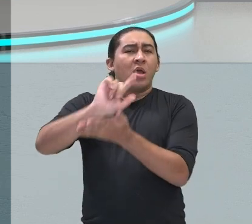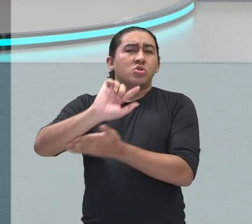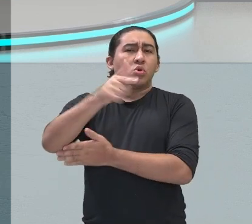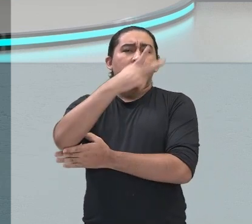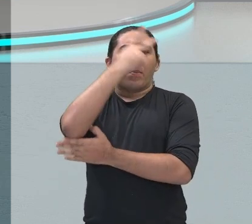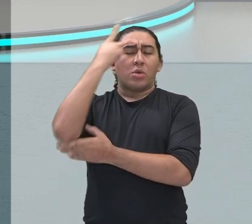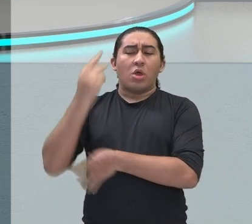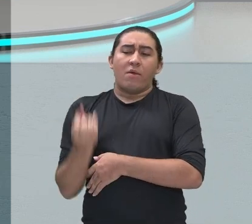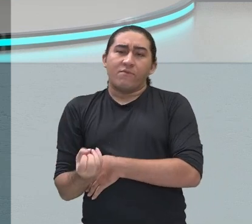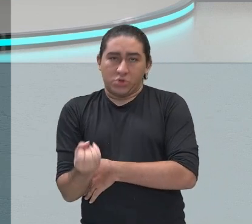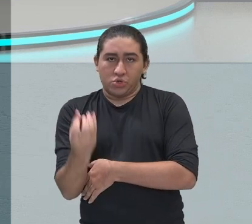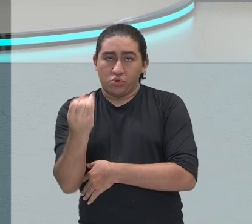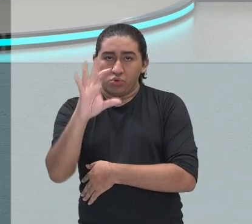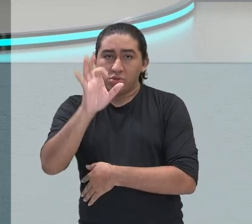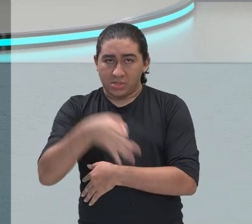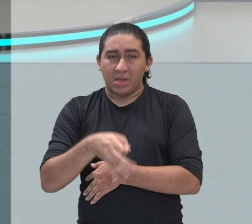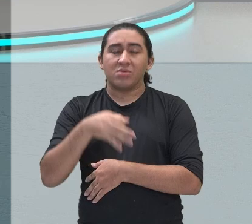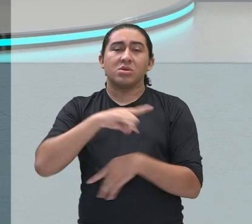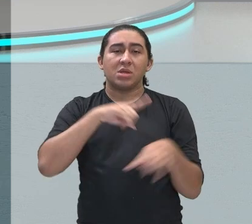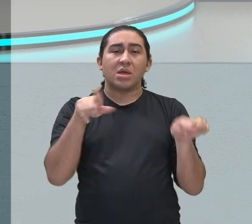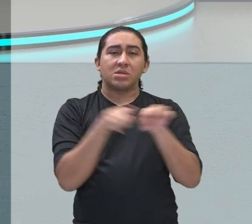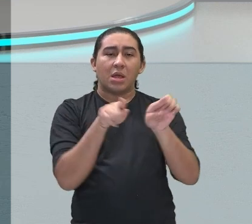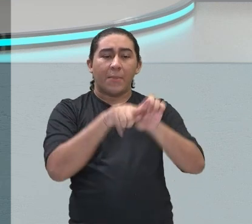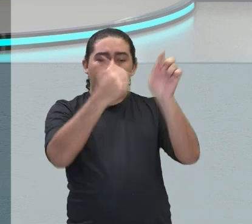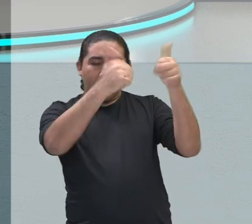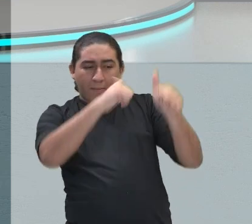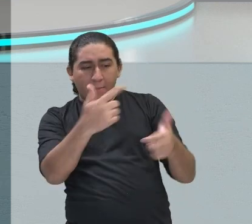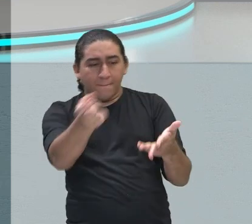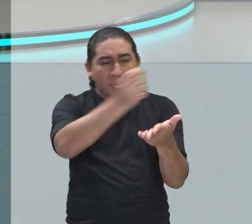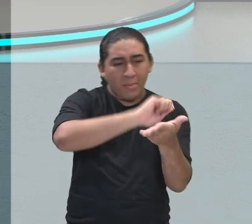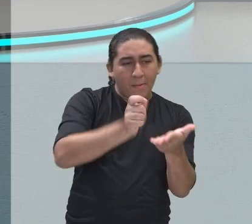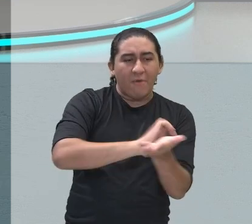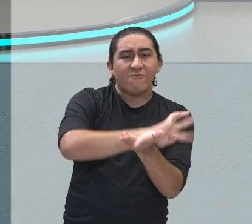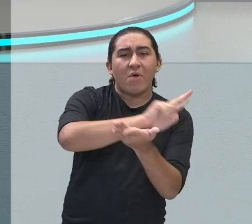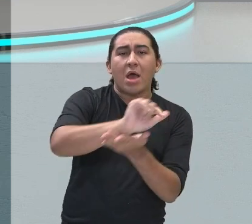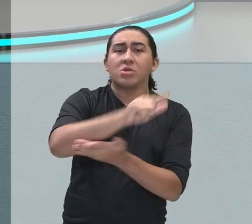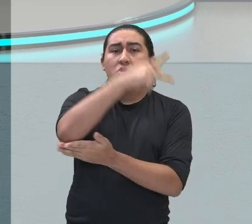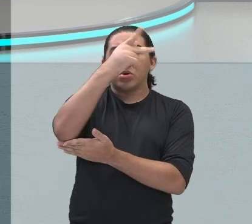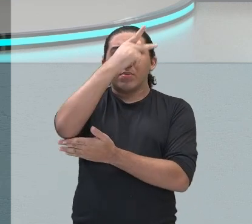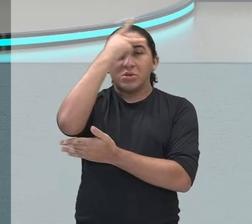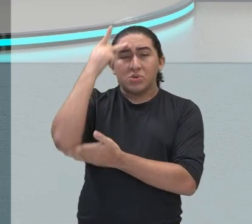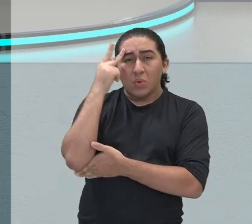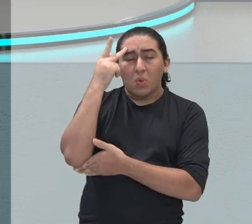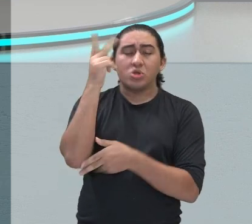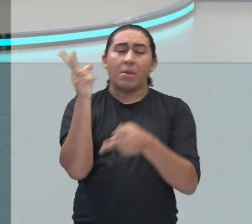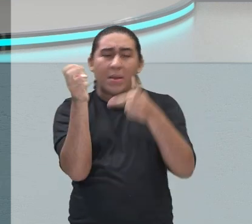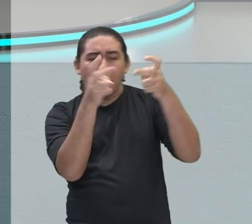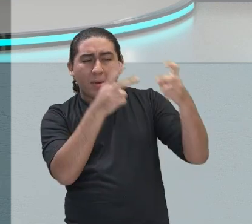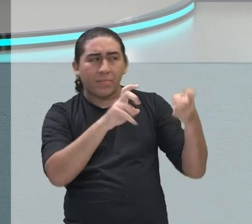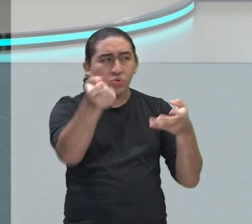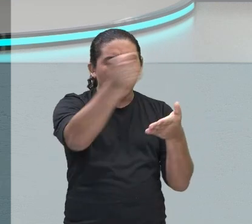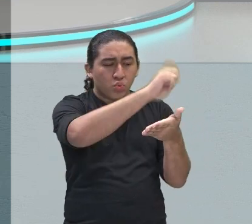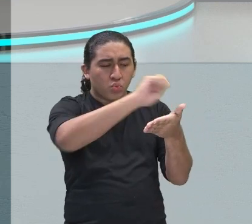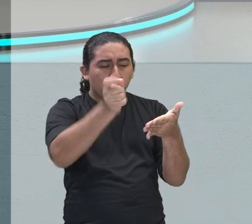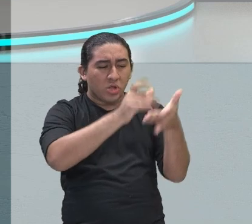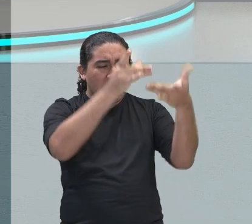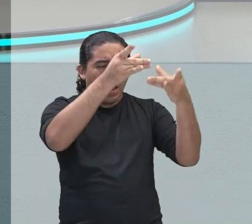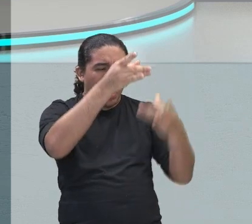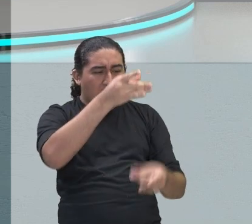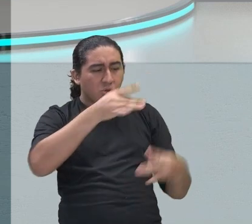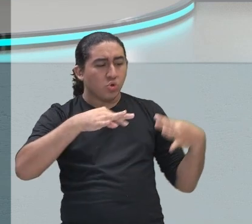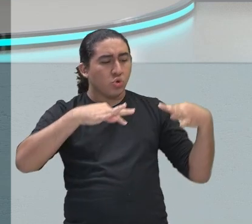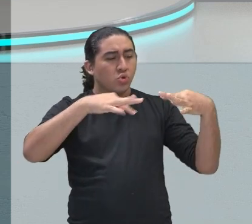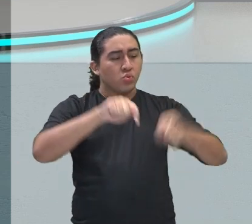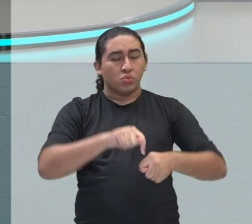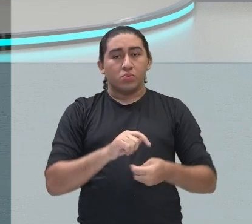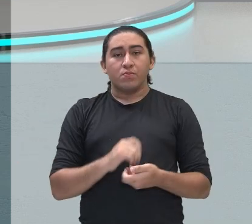viajantes que estiveram por aqui e registraram também suas impressões, tudo aquilo que ele viu, tudo que ele